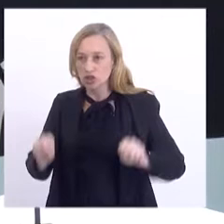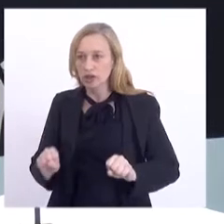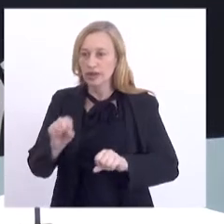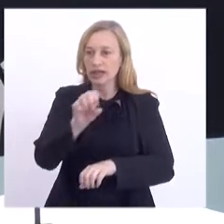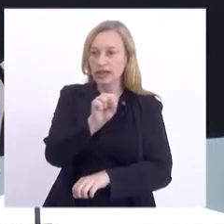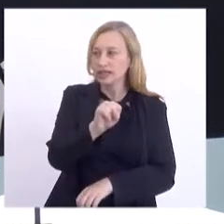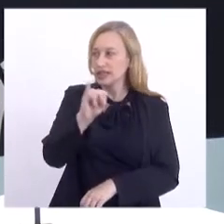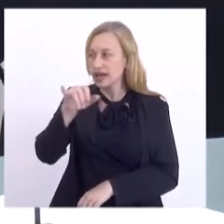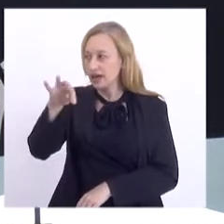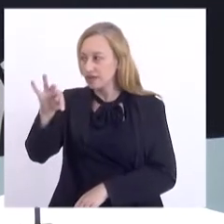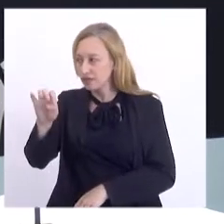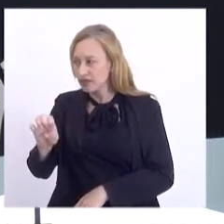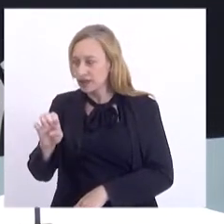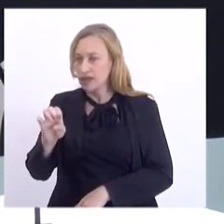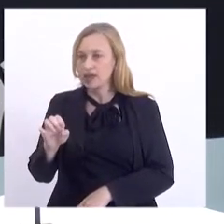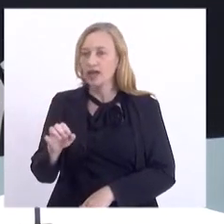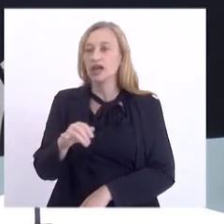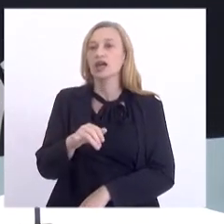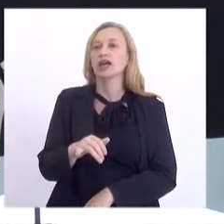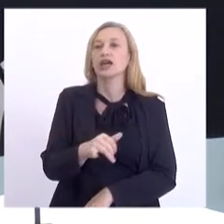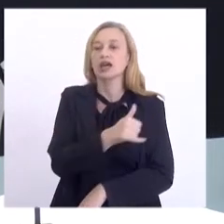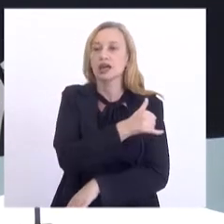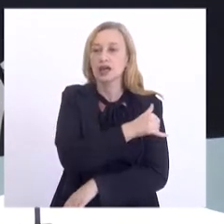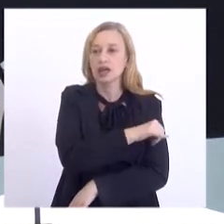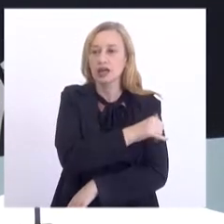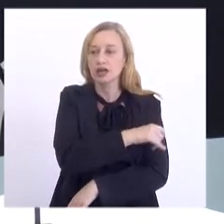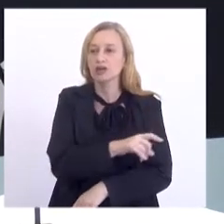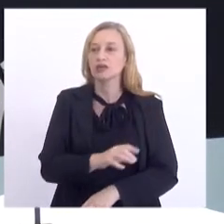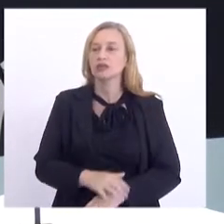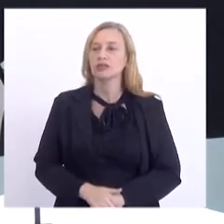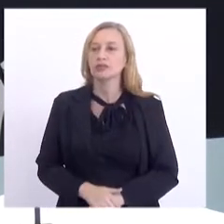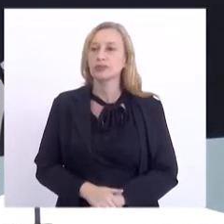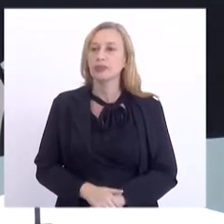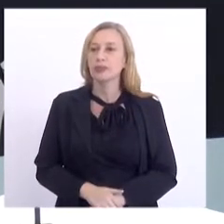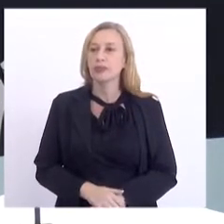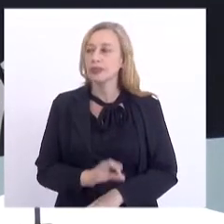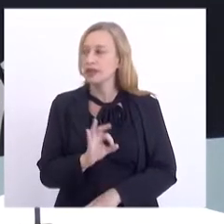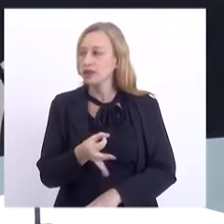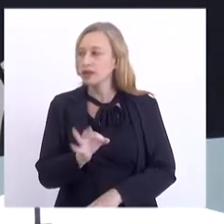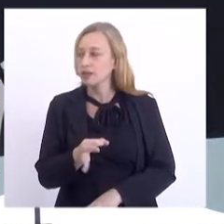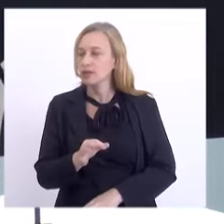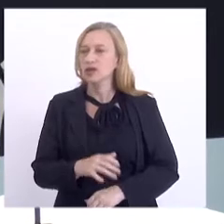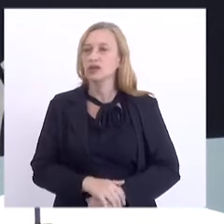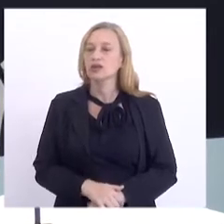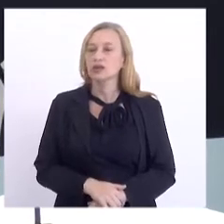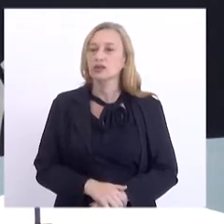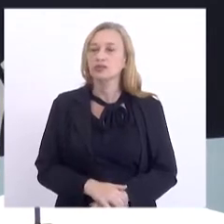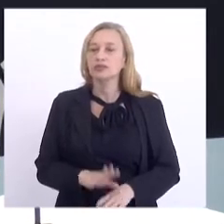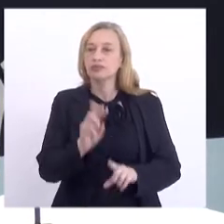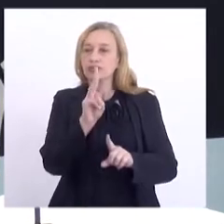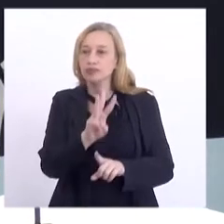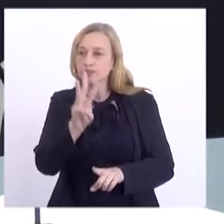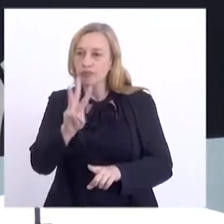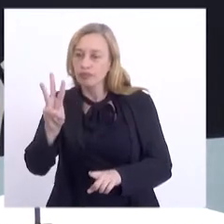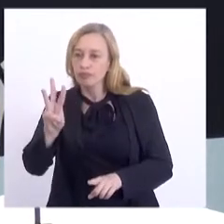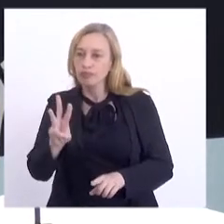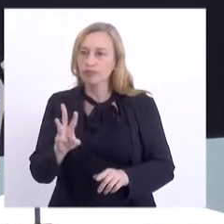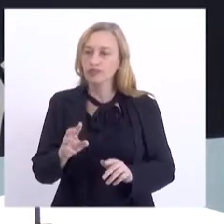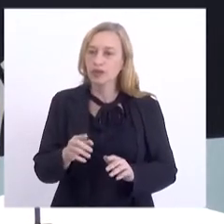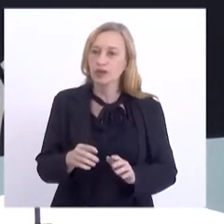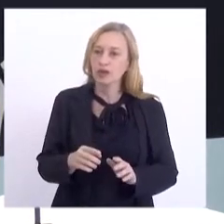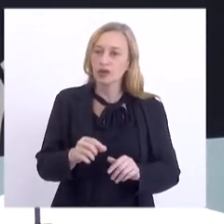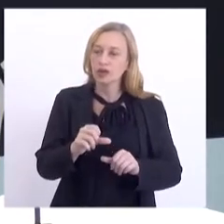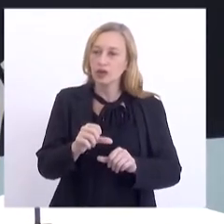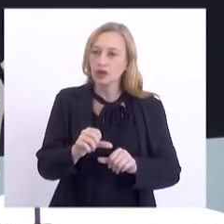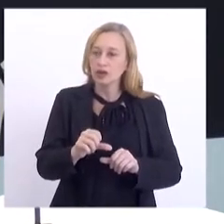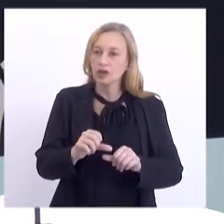siafi siafi Rio e automaticamente quando a no site vai estar atualizado